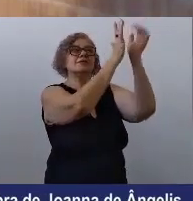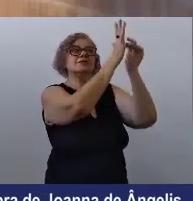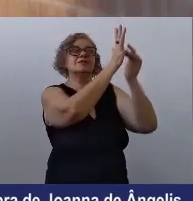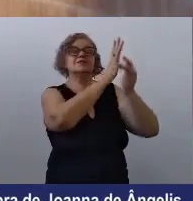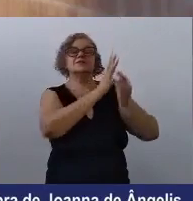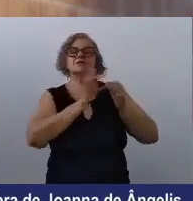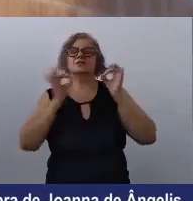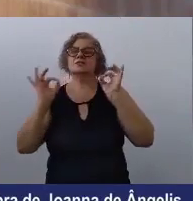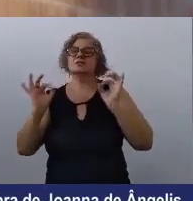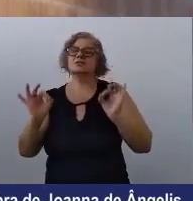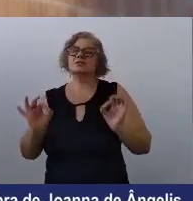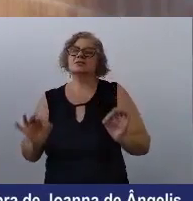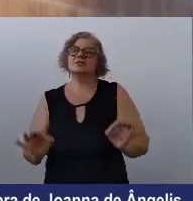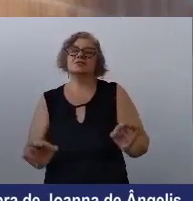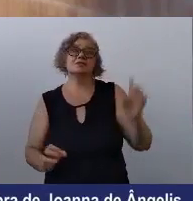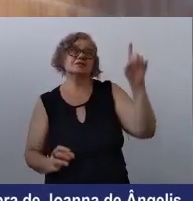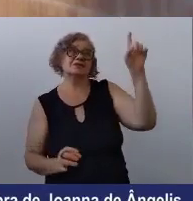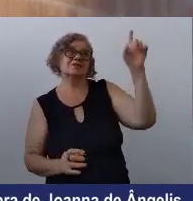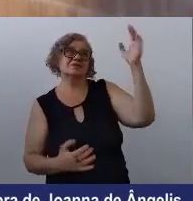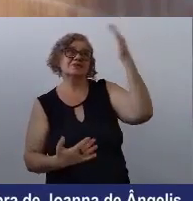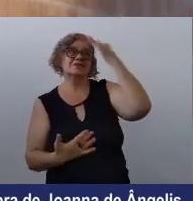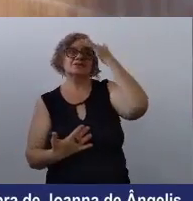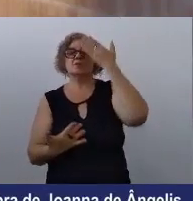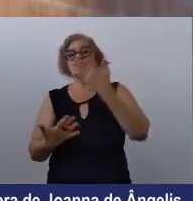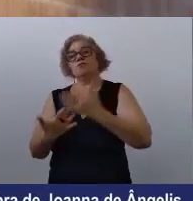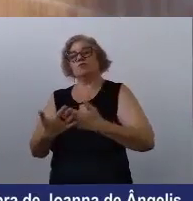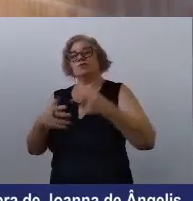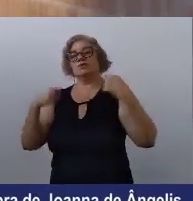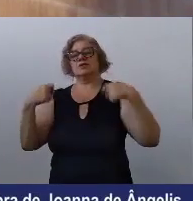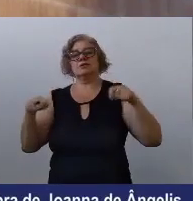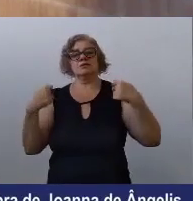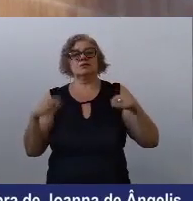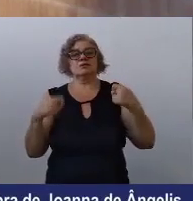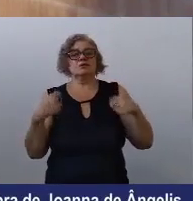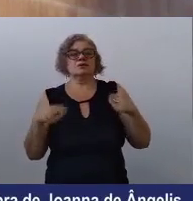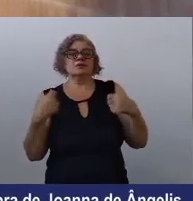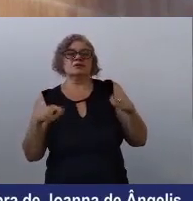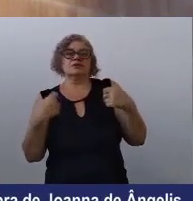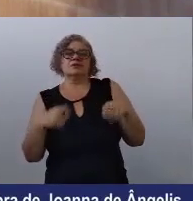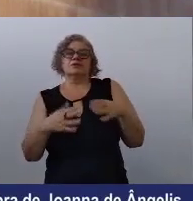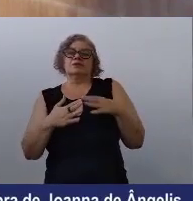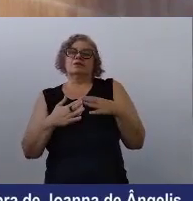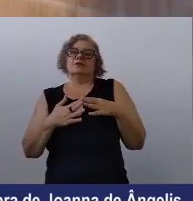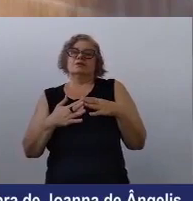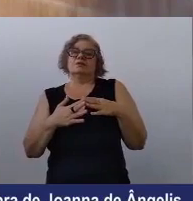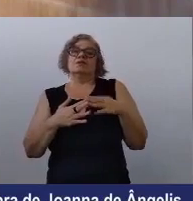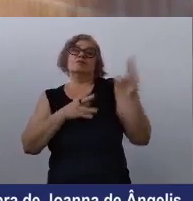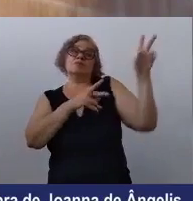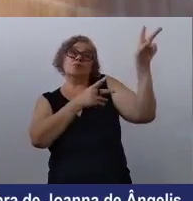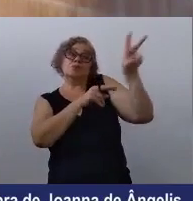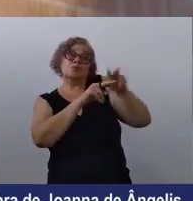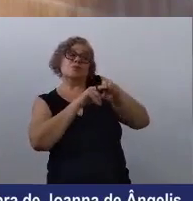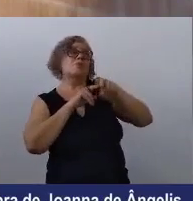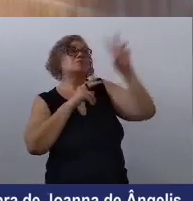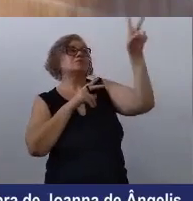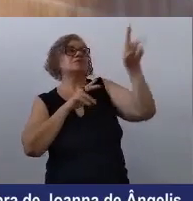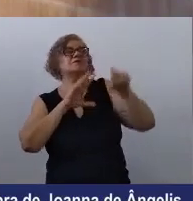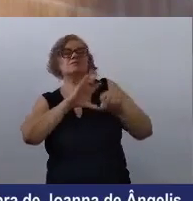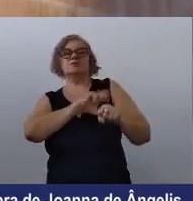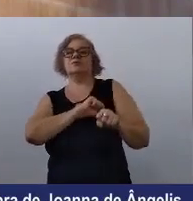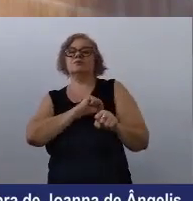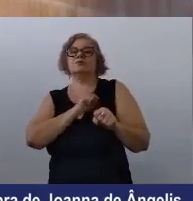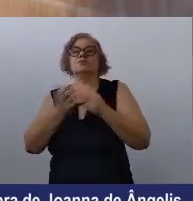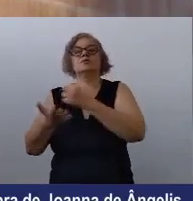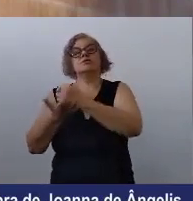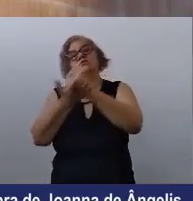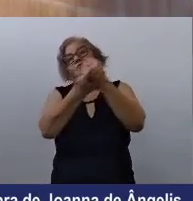na certeza de que Ele confia na nossa capacidade de evoluirmos através do seu amor. Que possamos